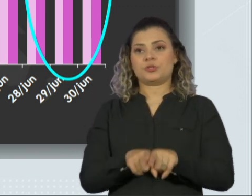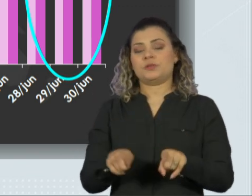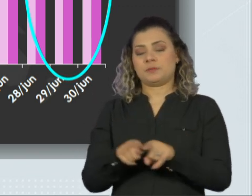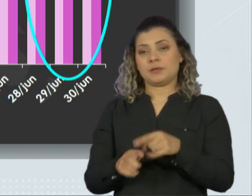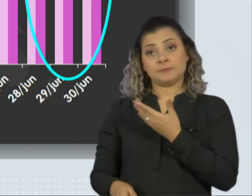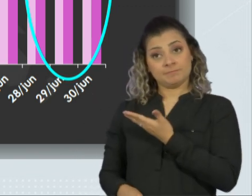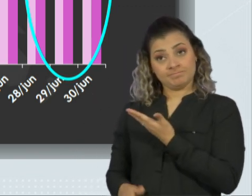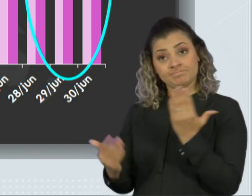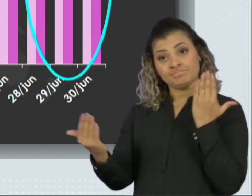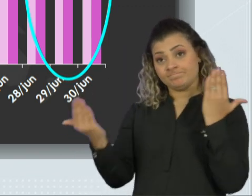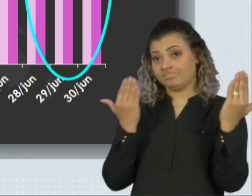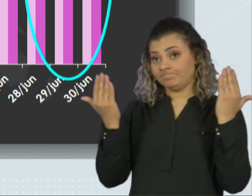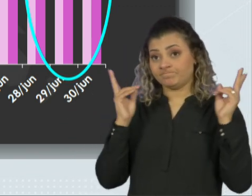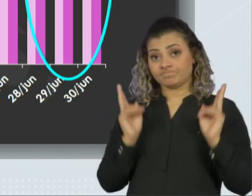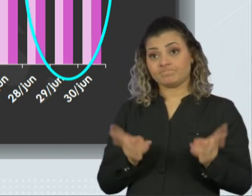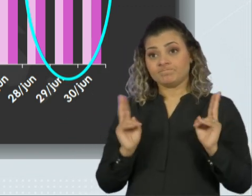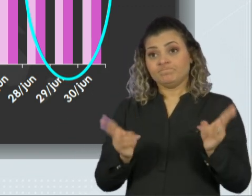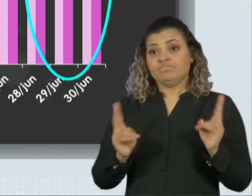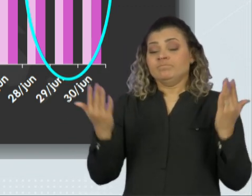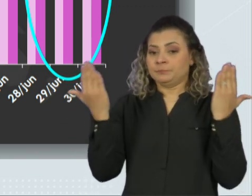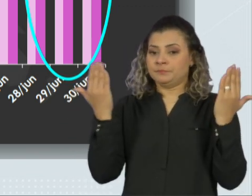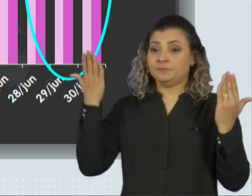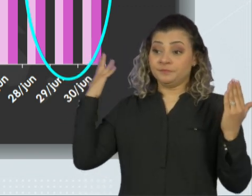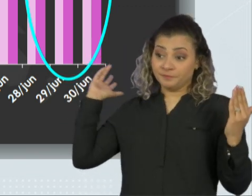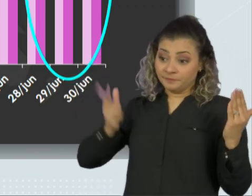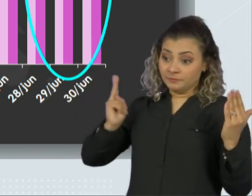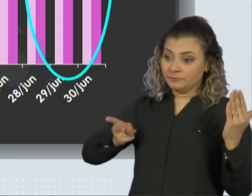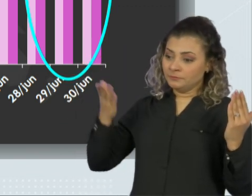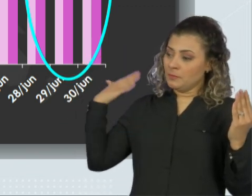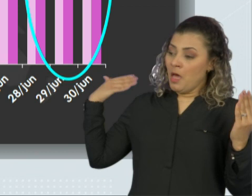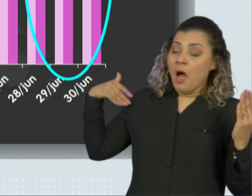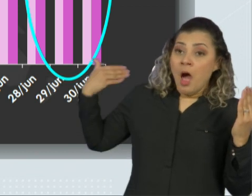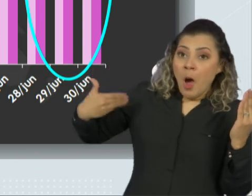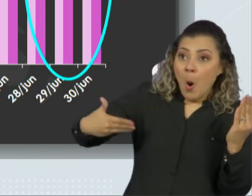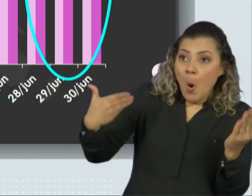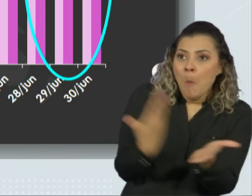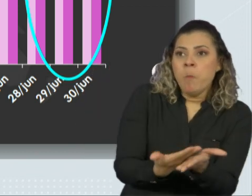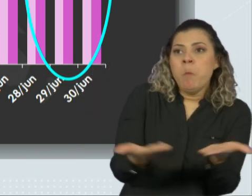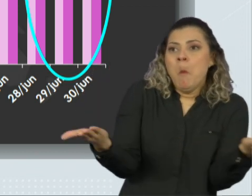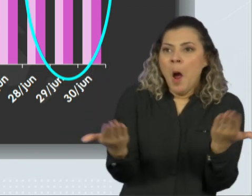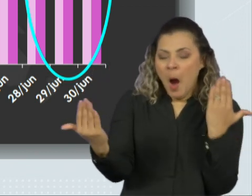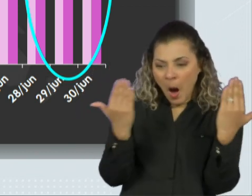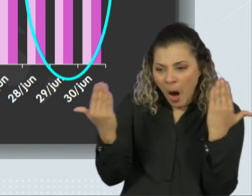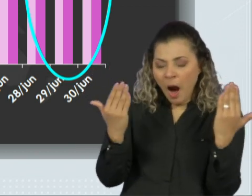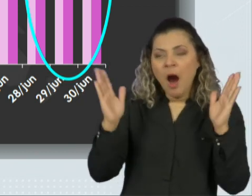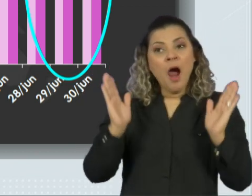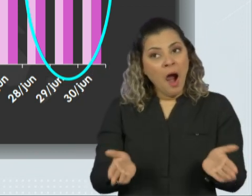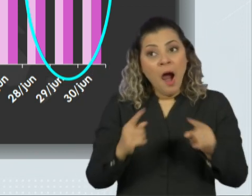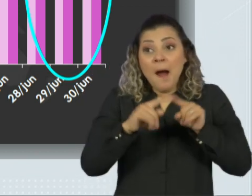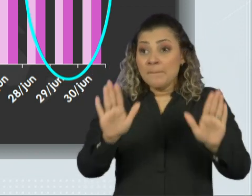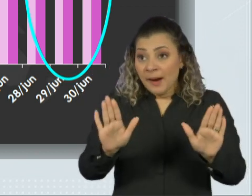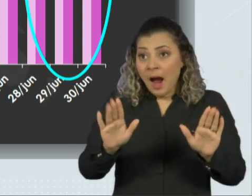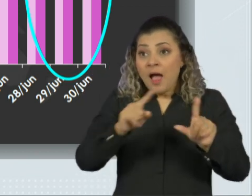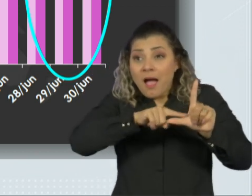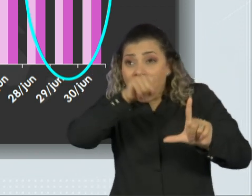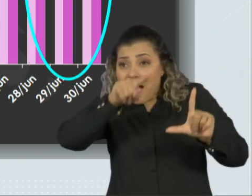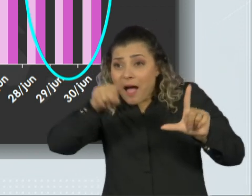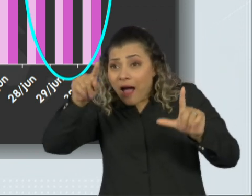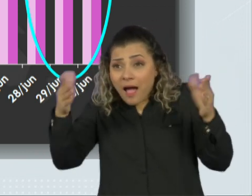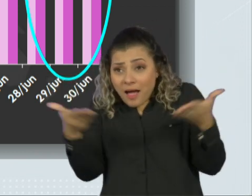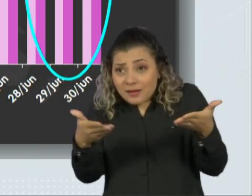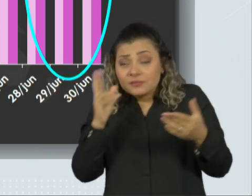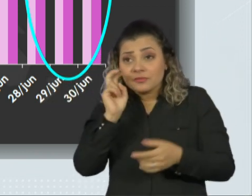mostrando exatamente essa tendência que já estava sendo prevista há bastante tempo pelo centro de contingência. No gráfico,